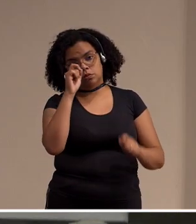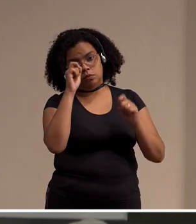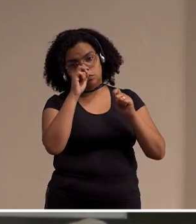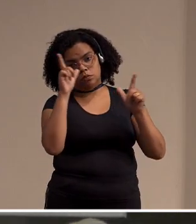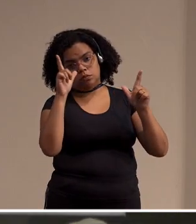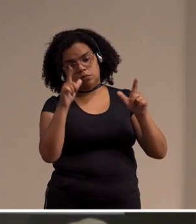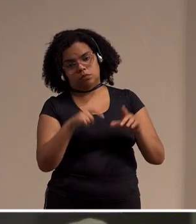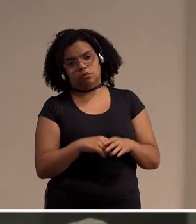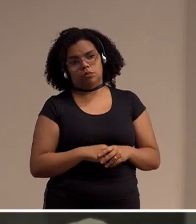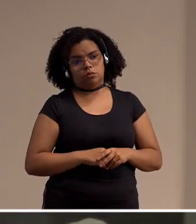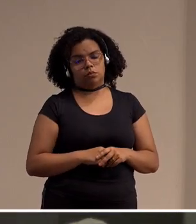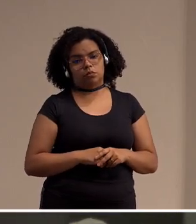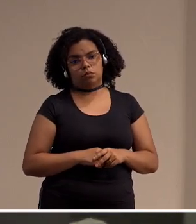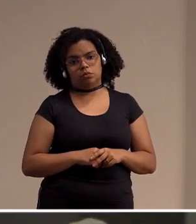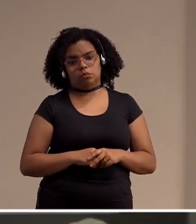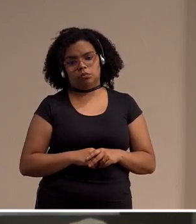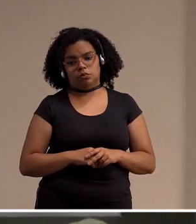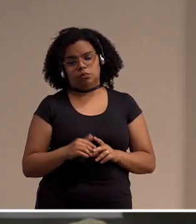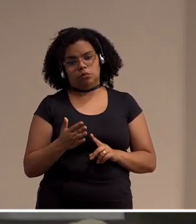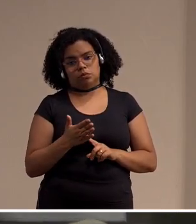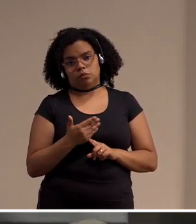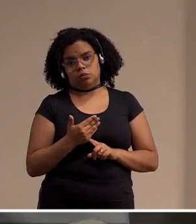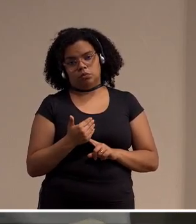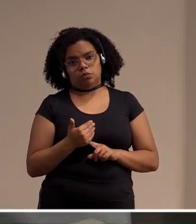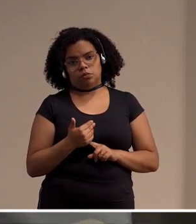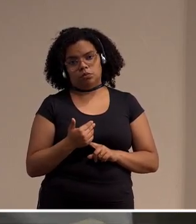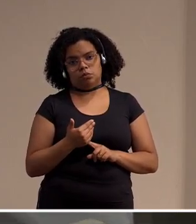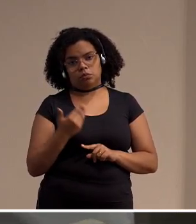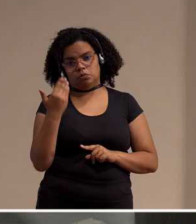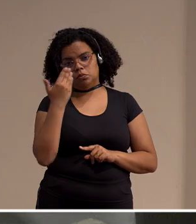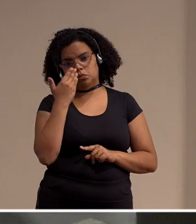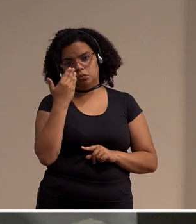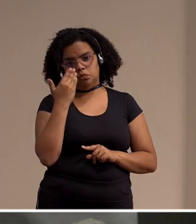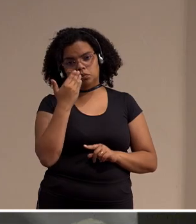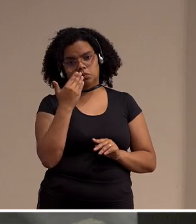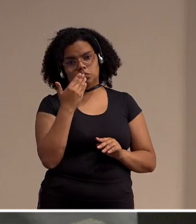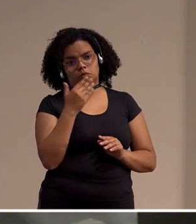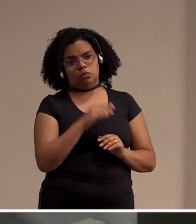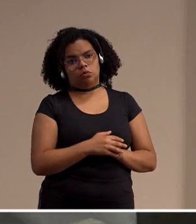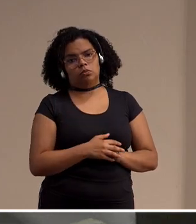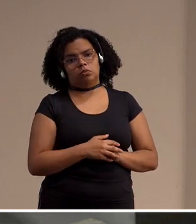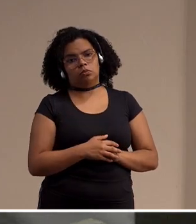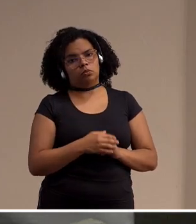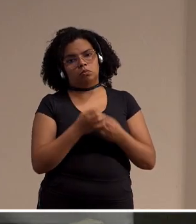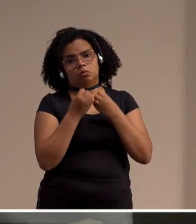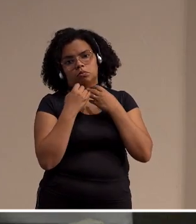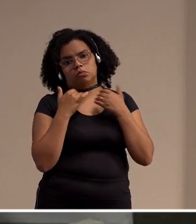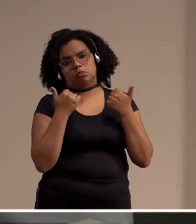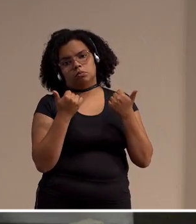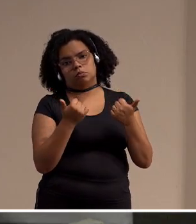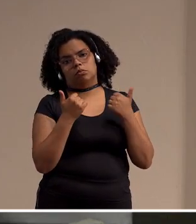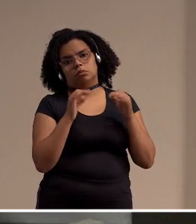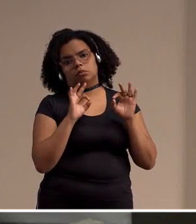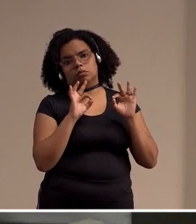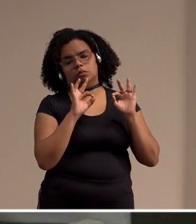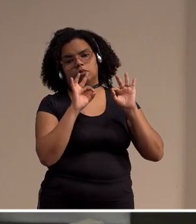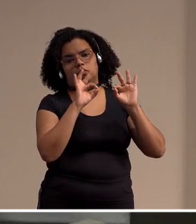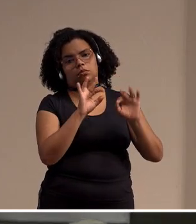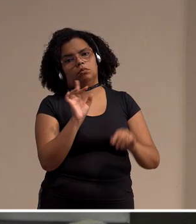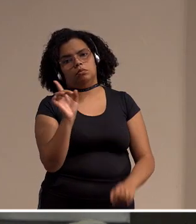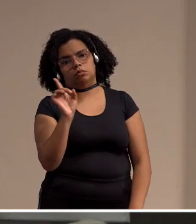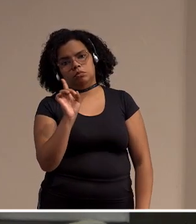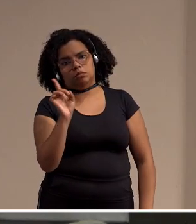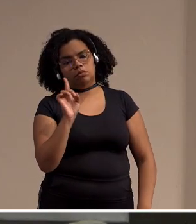Assim, não era a tecnologia não era vista assim como uma musa intocável, não,